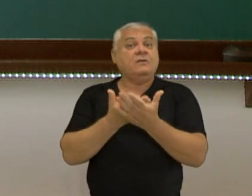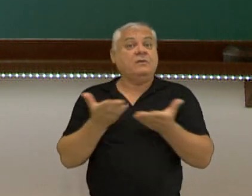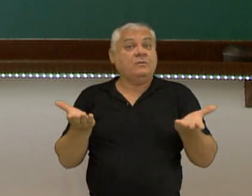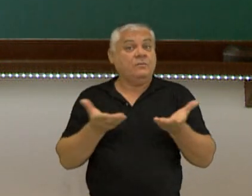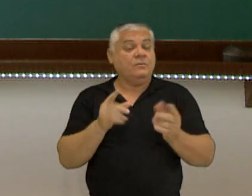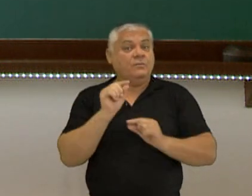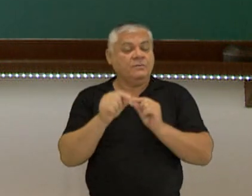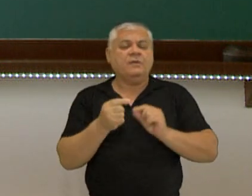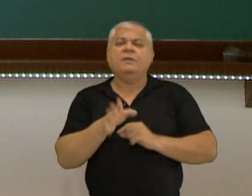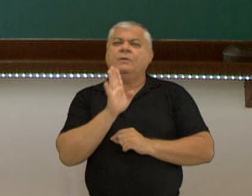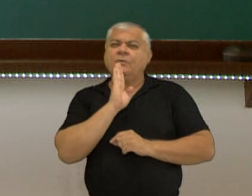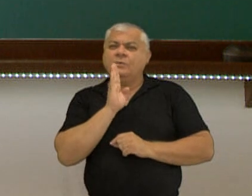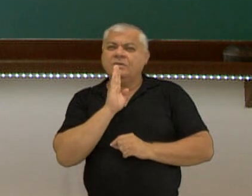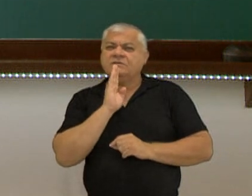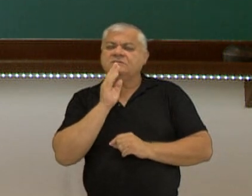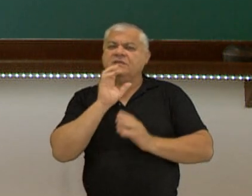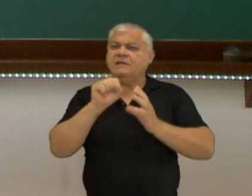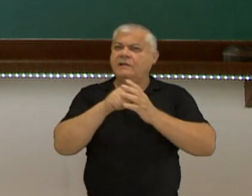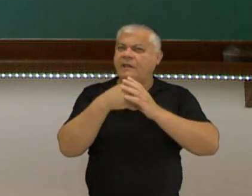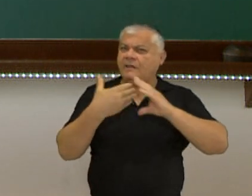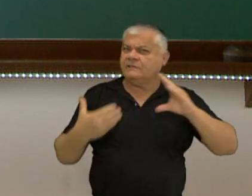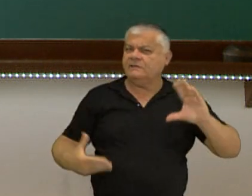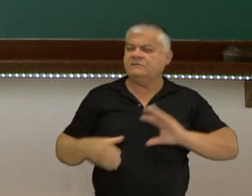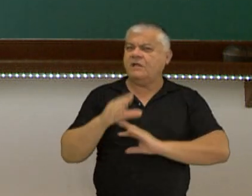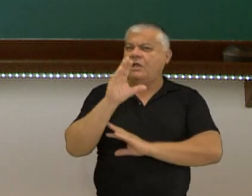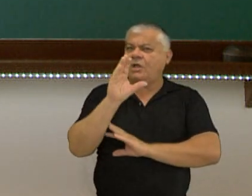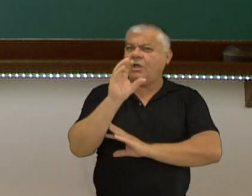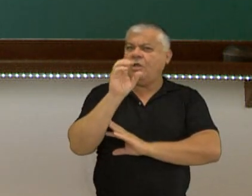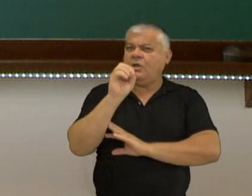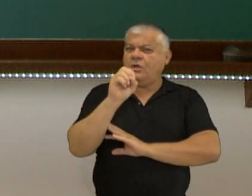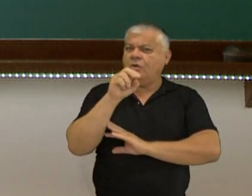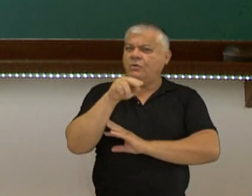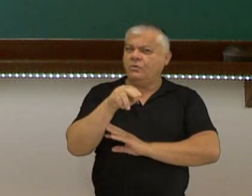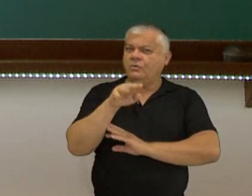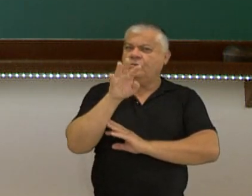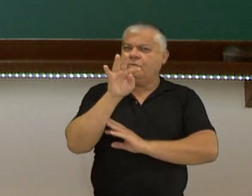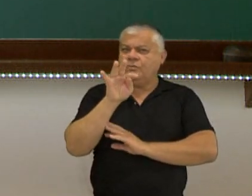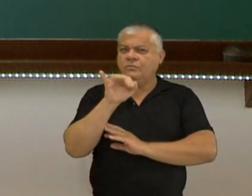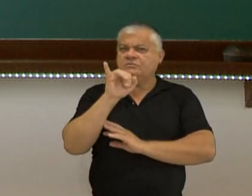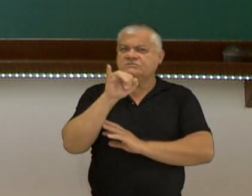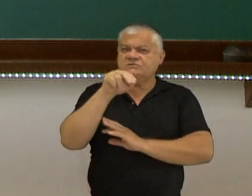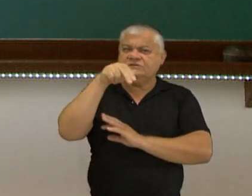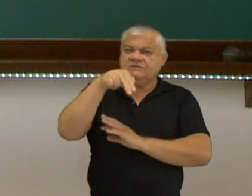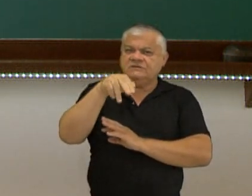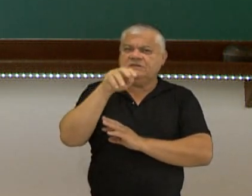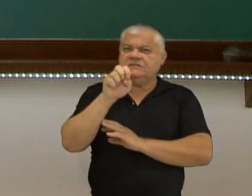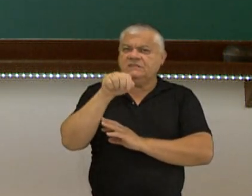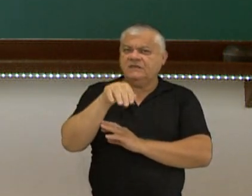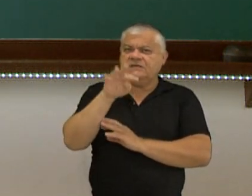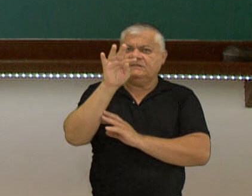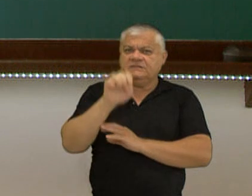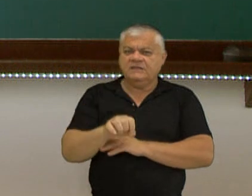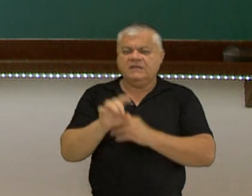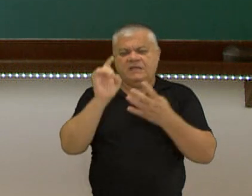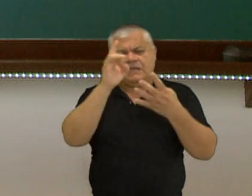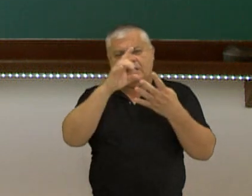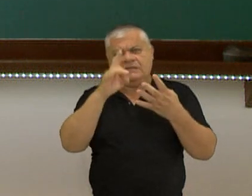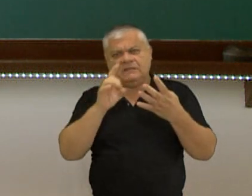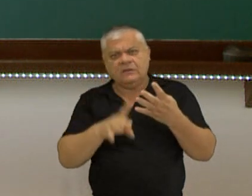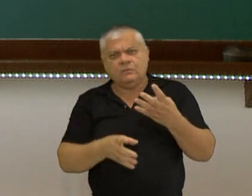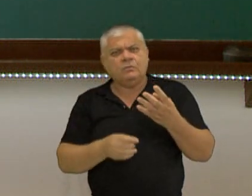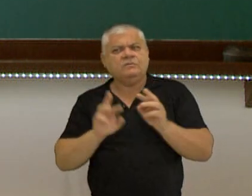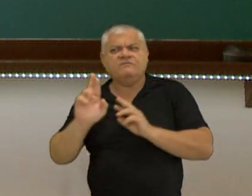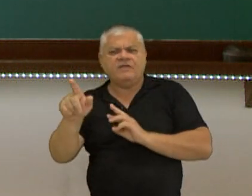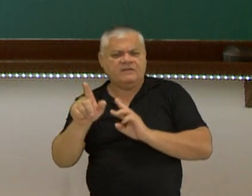é conhecer essas características, entender as características de cada continente, o que difere um do